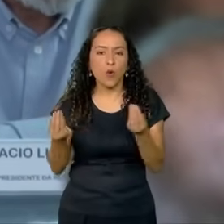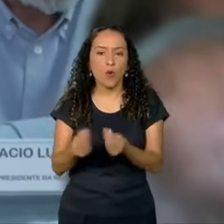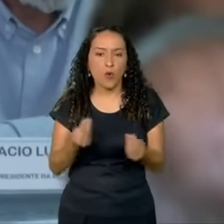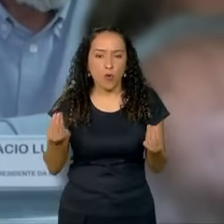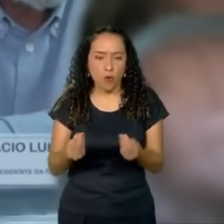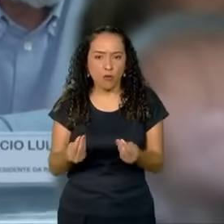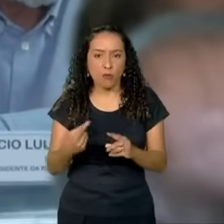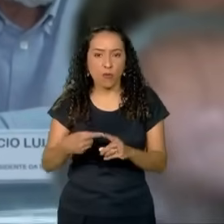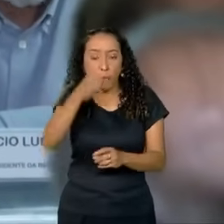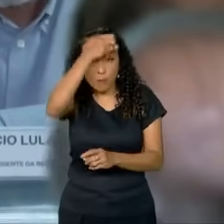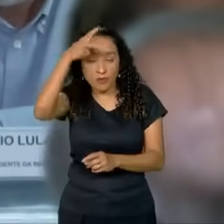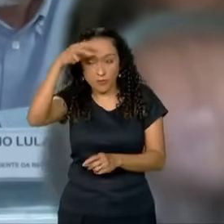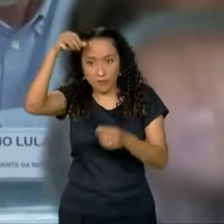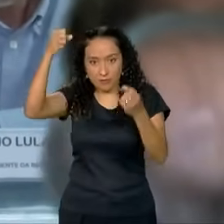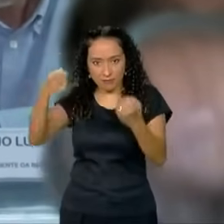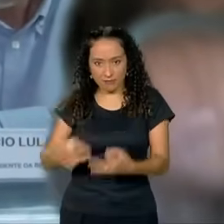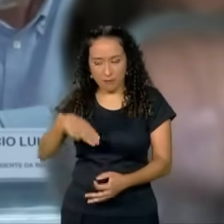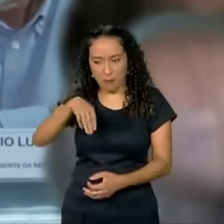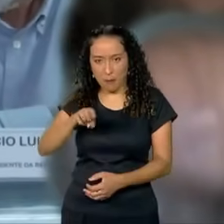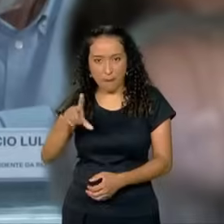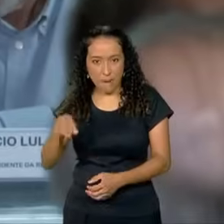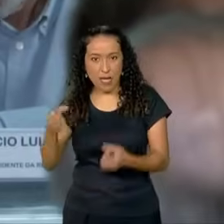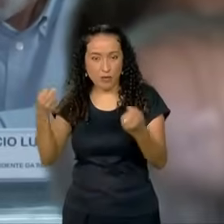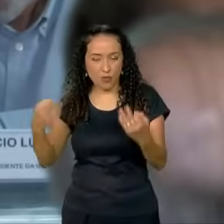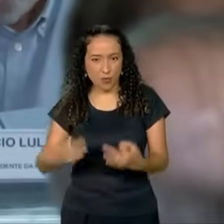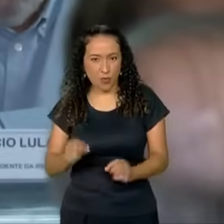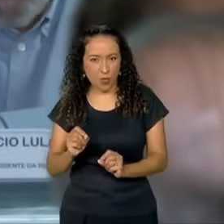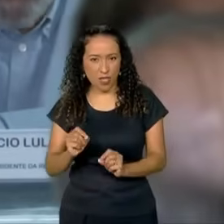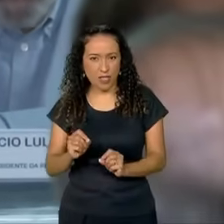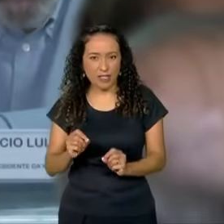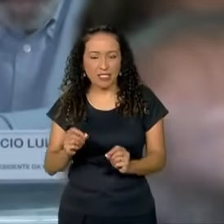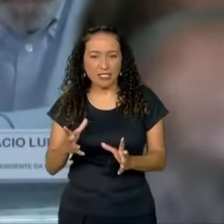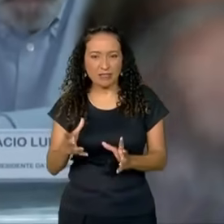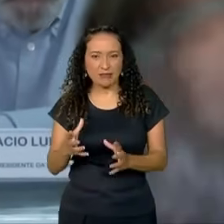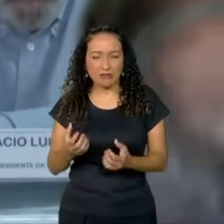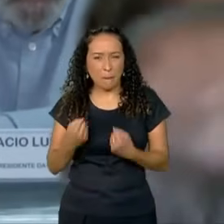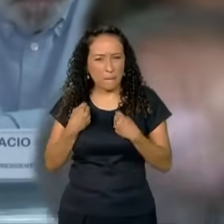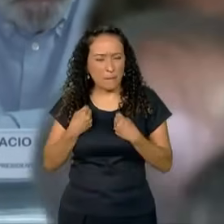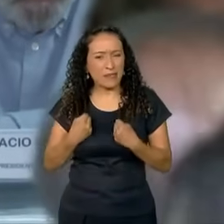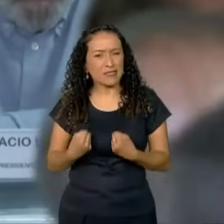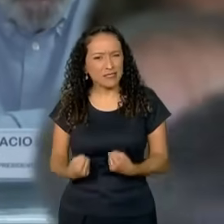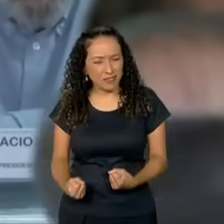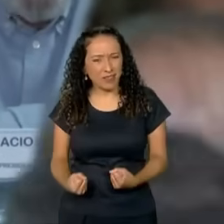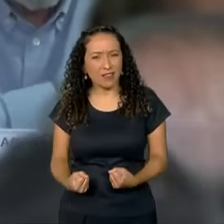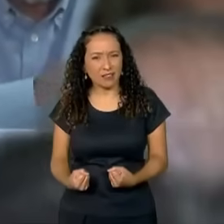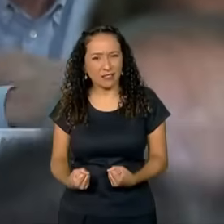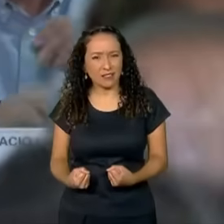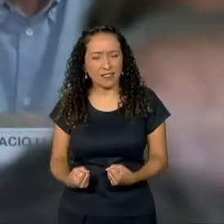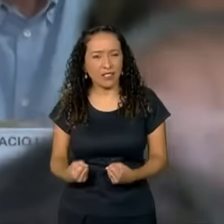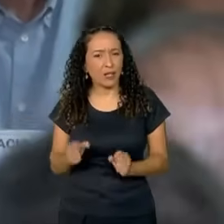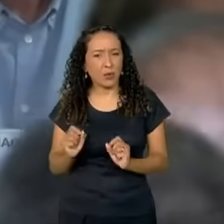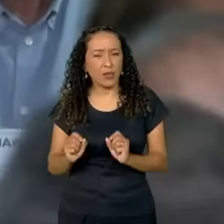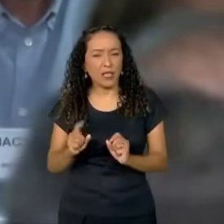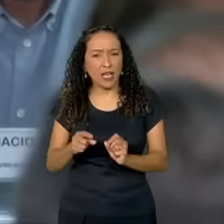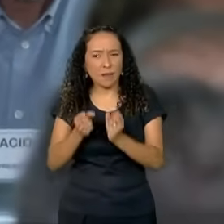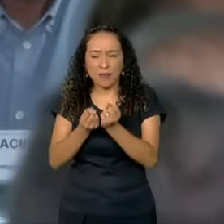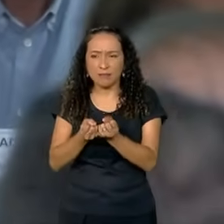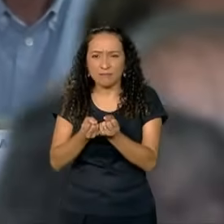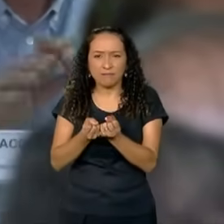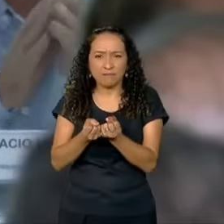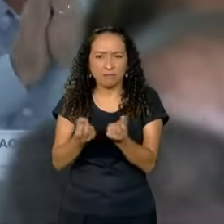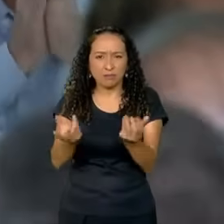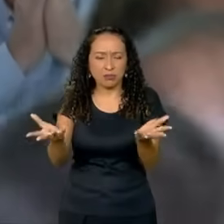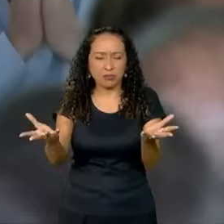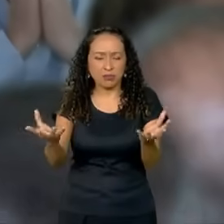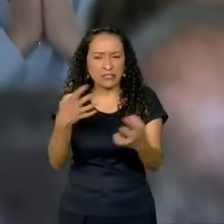quando o prefeito Melo aqui faz uma fala com essa carga, né, é para poder transmitir